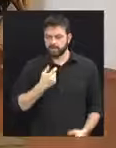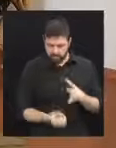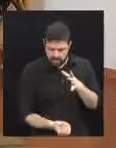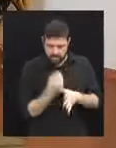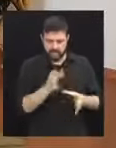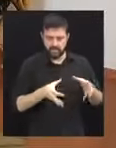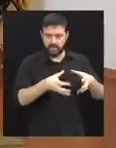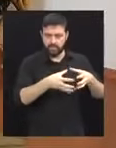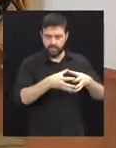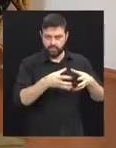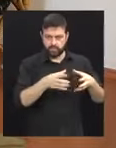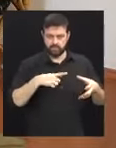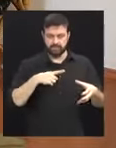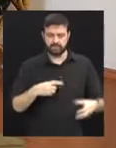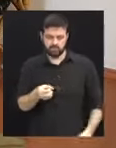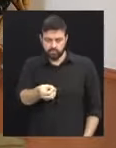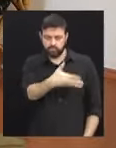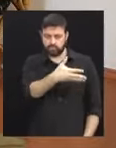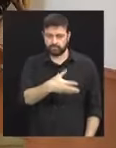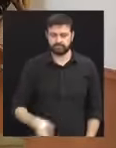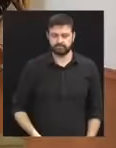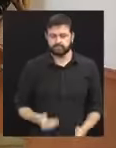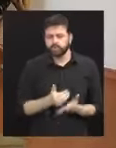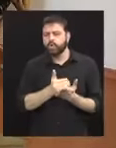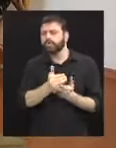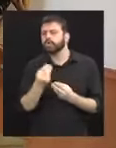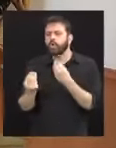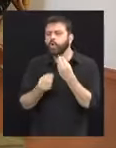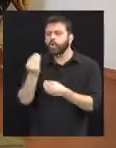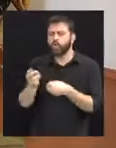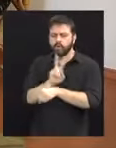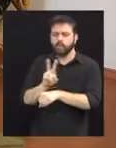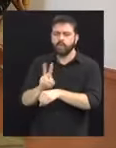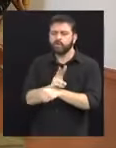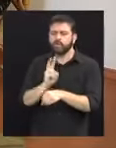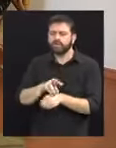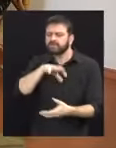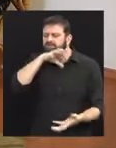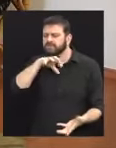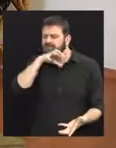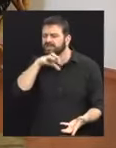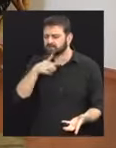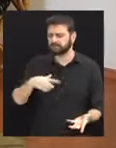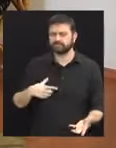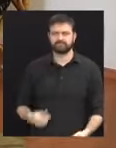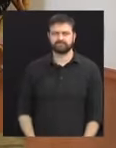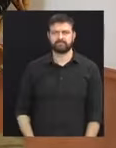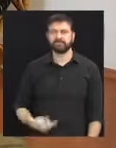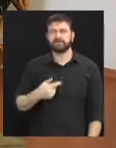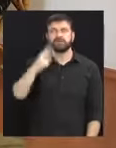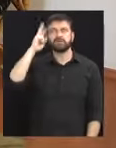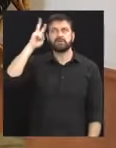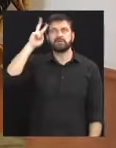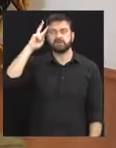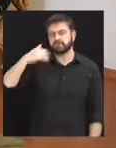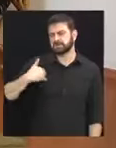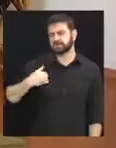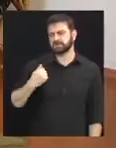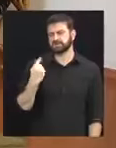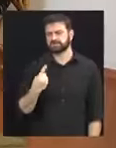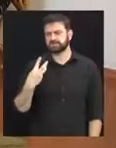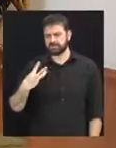sozinha e nós formamos um novo grupo. Como foi o seu começo como protetora sozinha, sem estar ligada? Desde, acho que uns 12, Você desde sempre